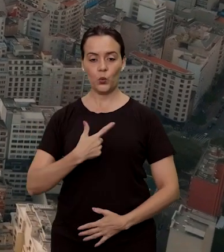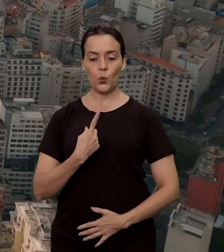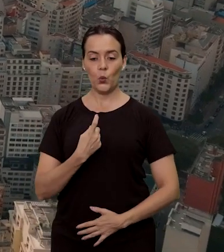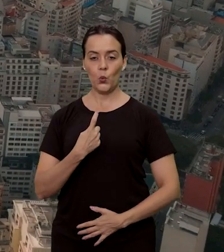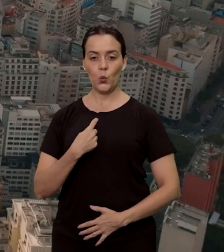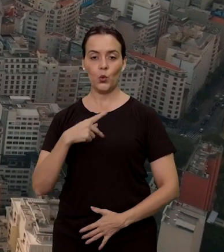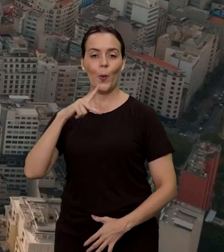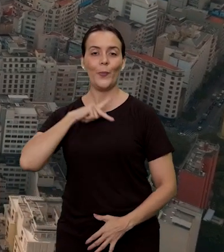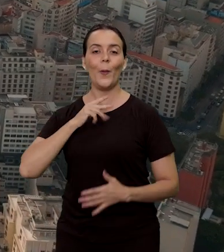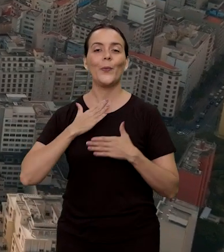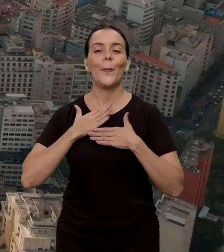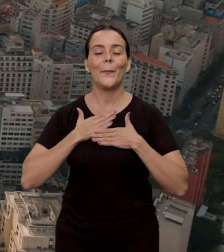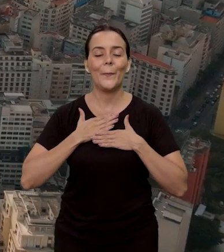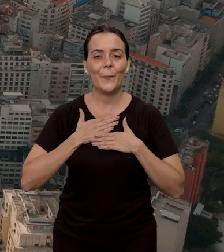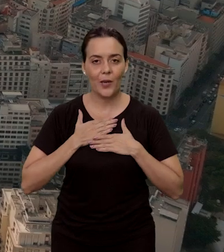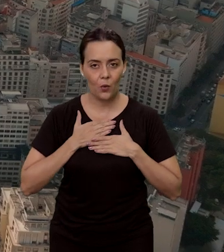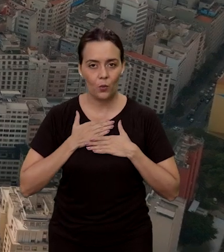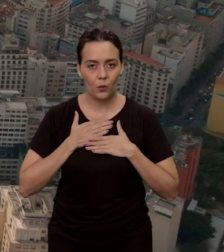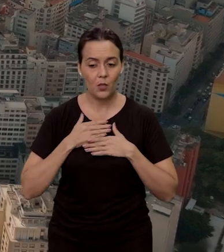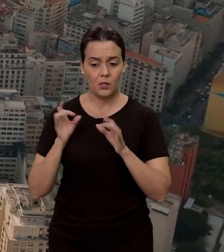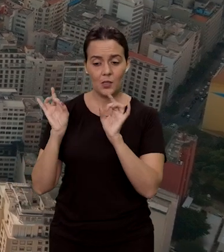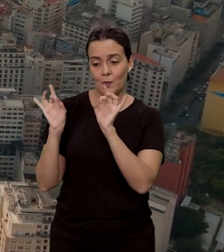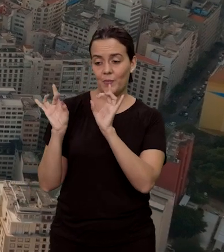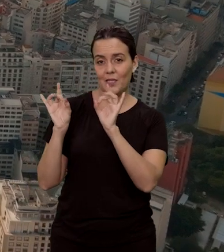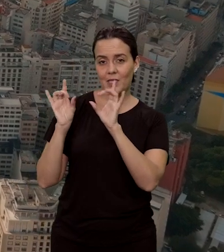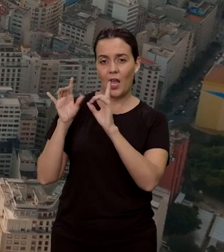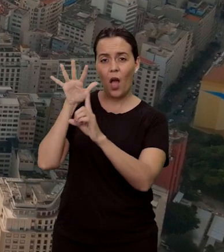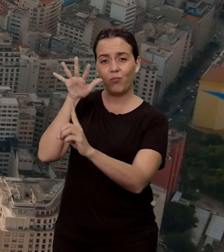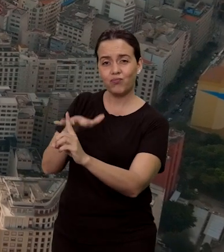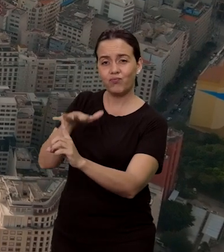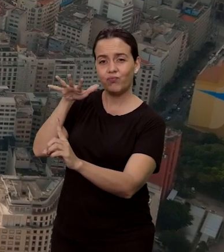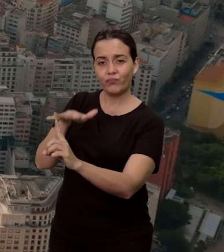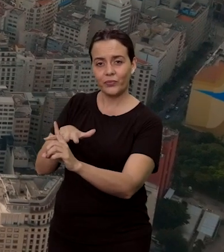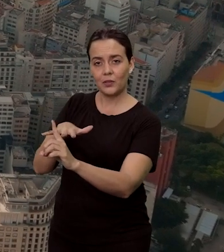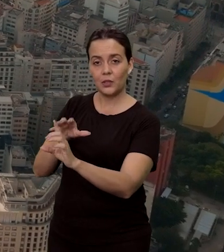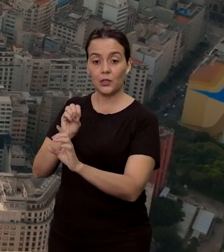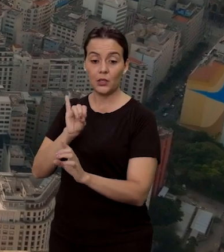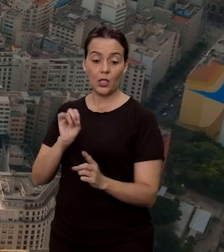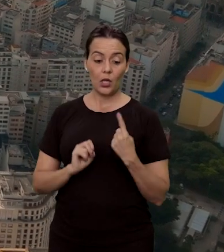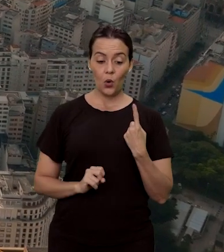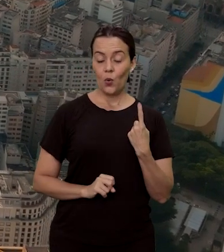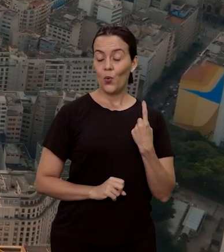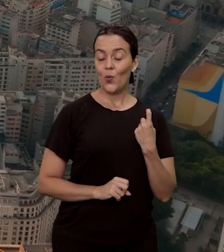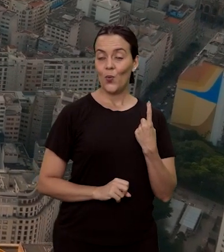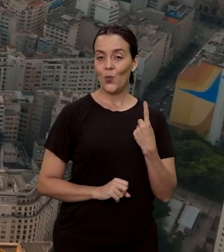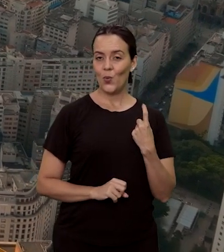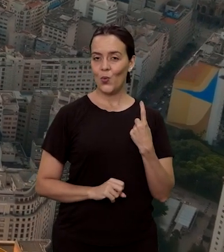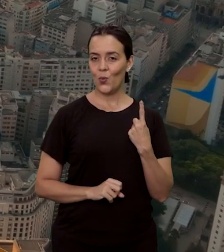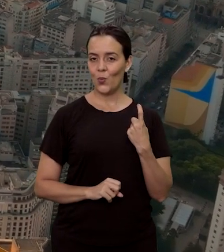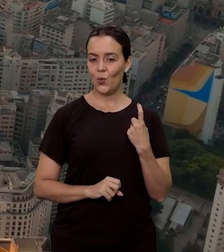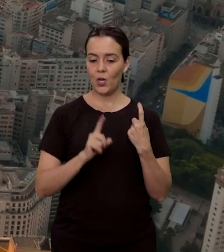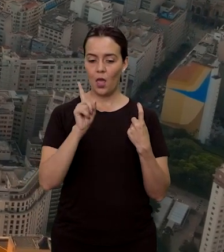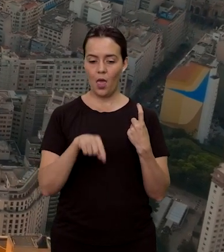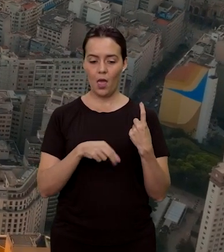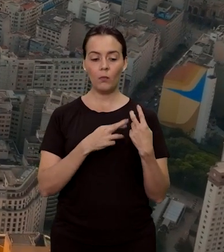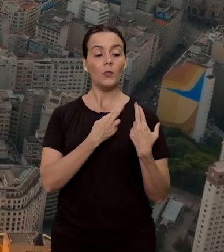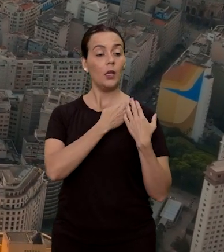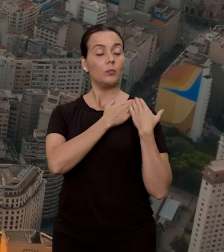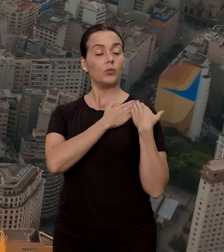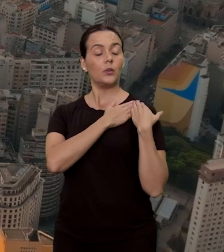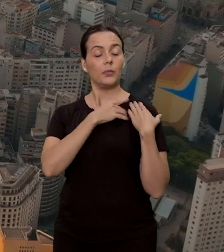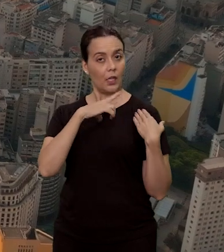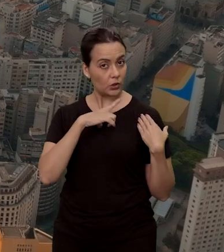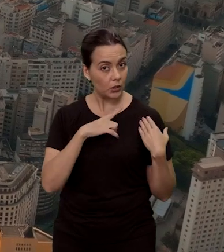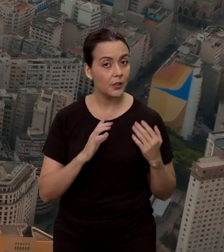Especial demanda privilégio. Único é uma percepção de responsabilidade. É algo